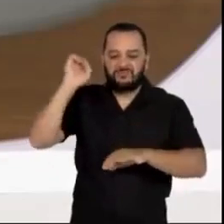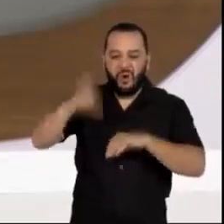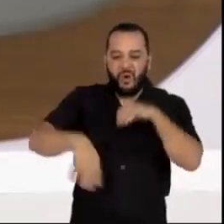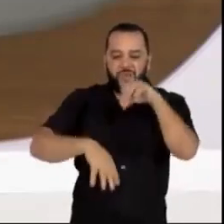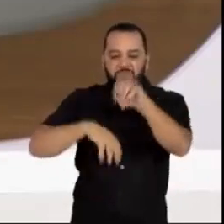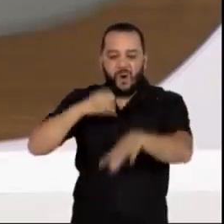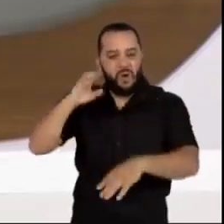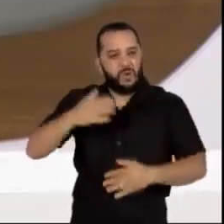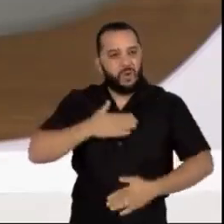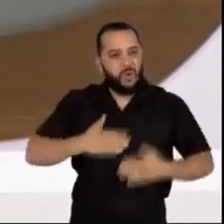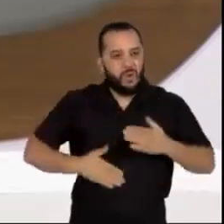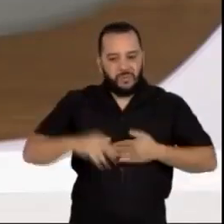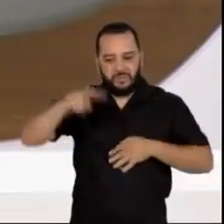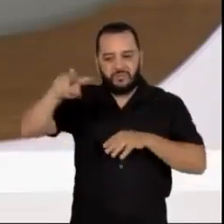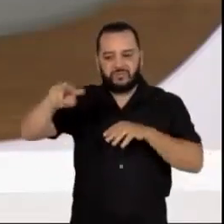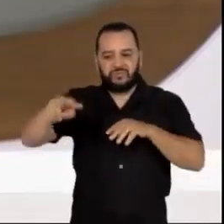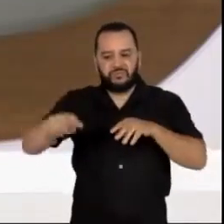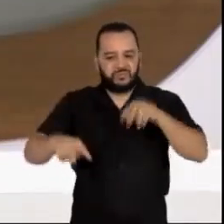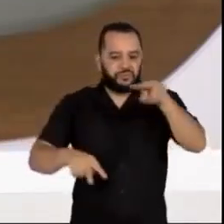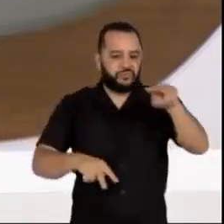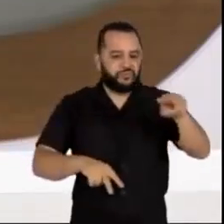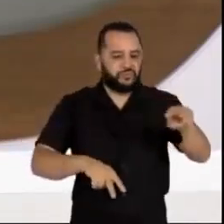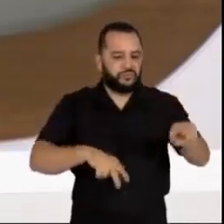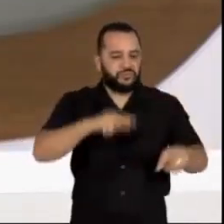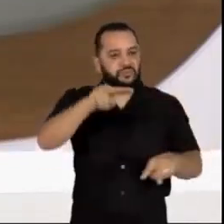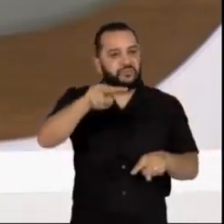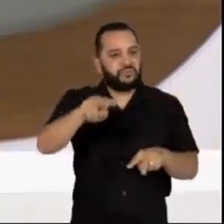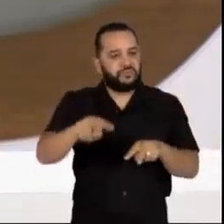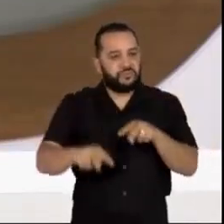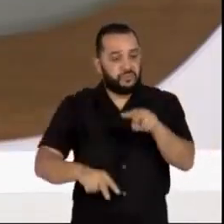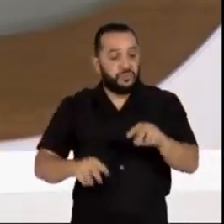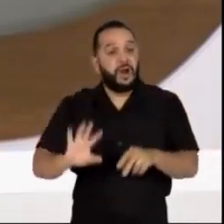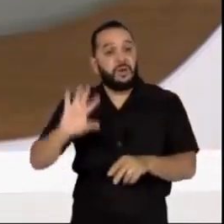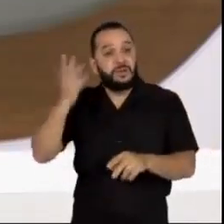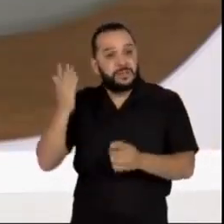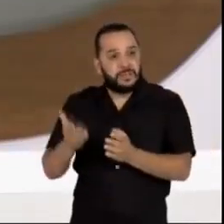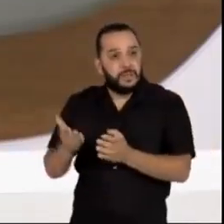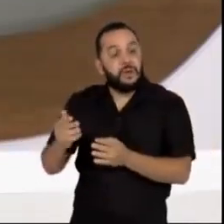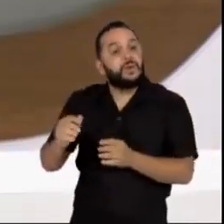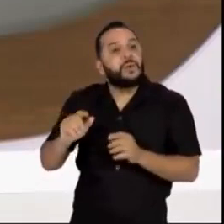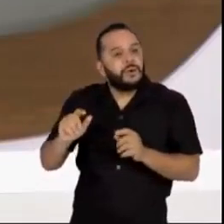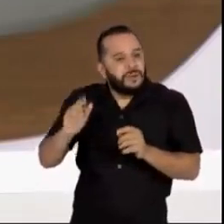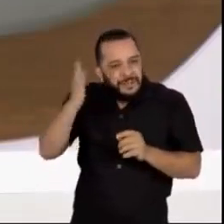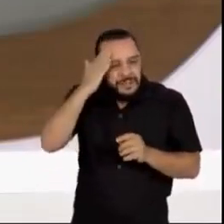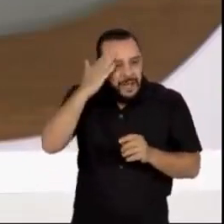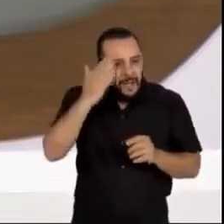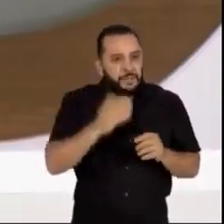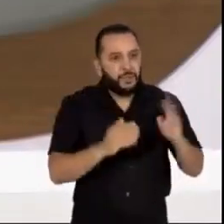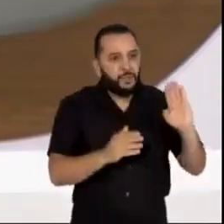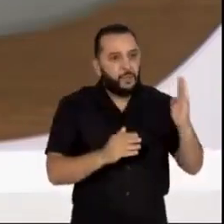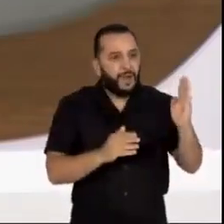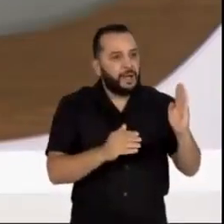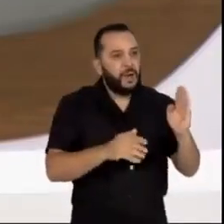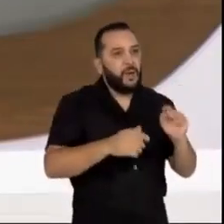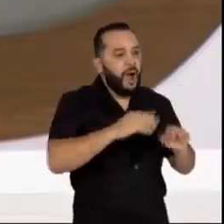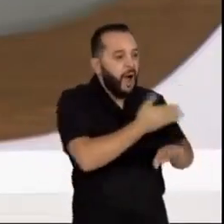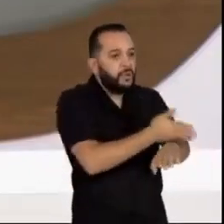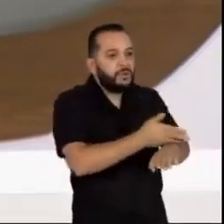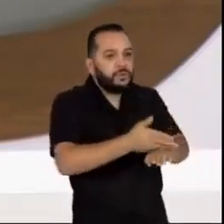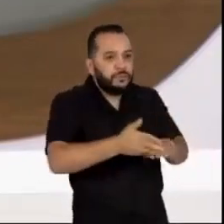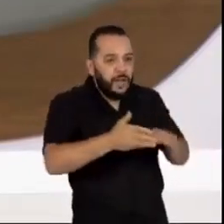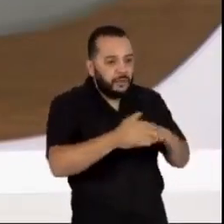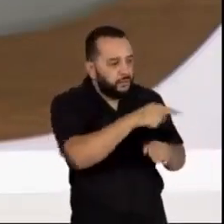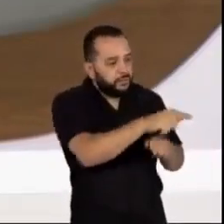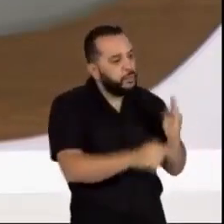grande que isso fez o fluxo de imigração a rota migratória dos tubarões mudar porque eles